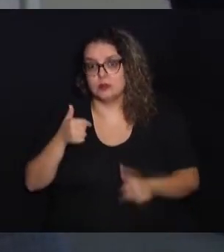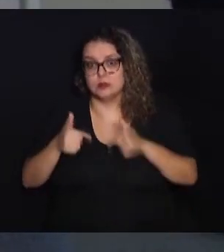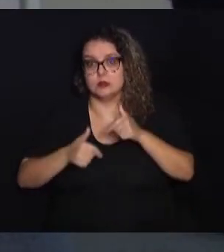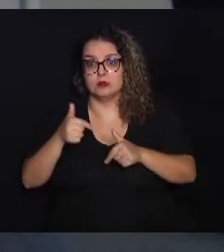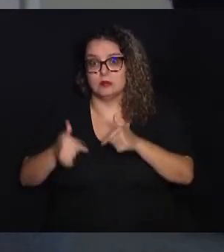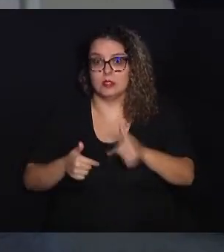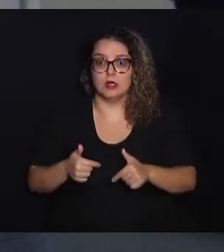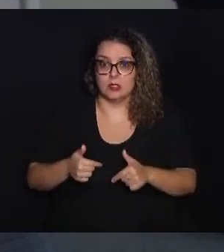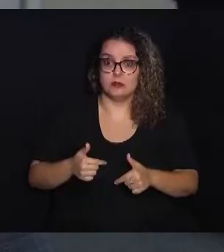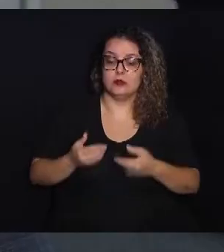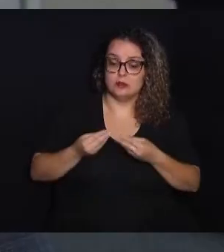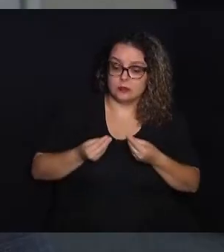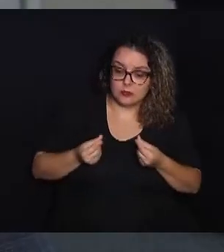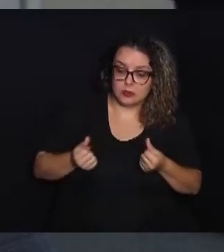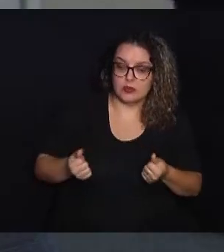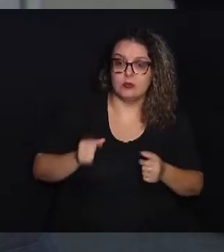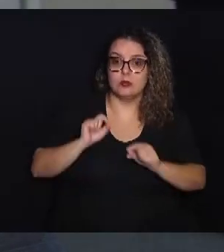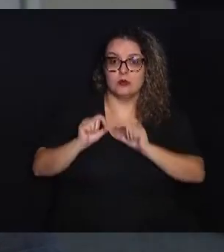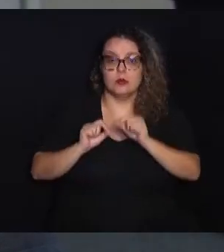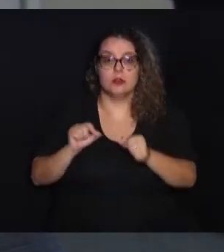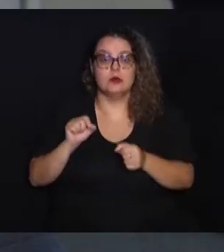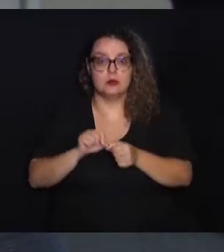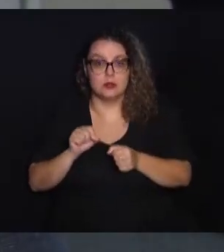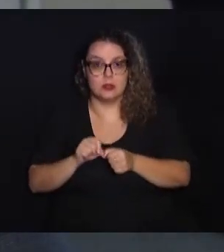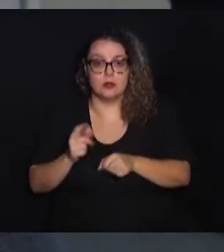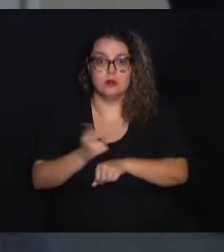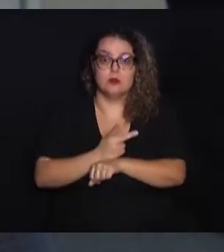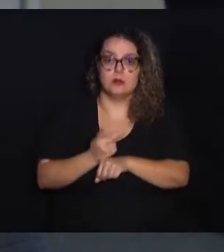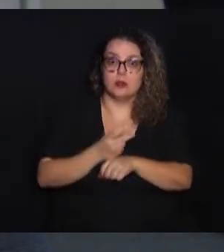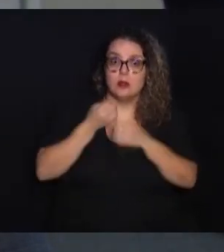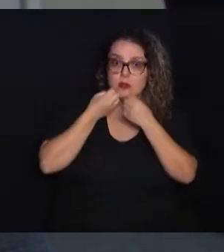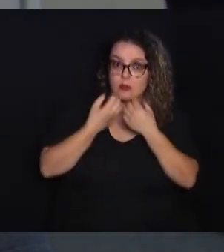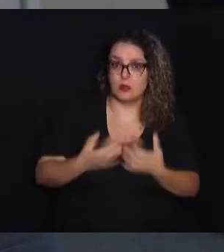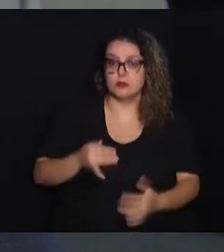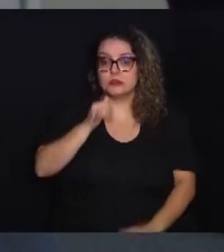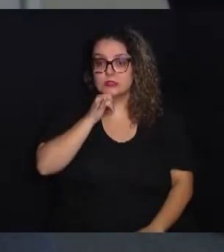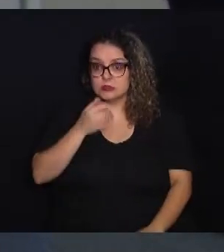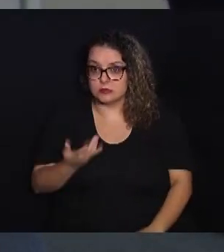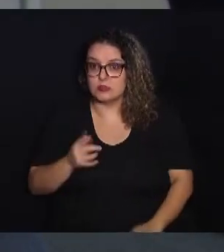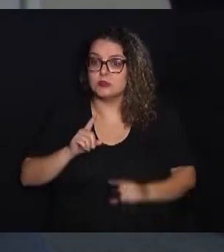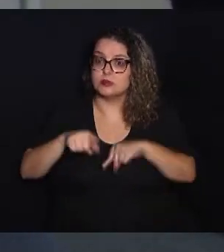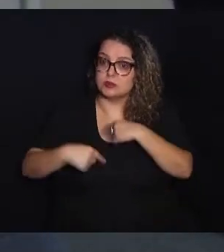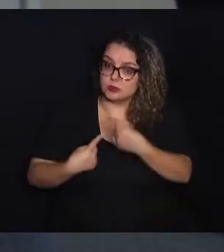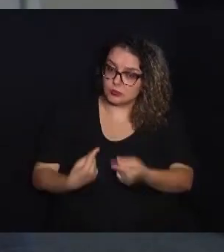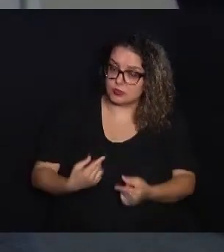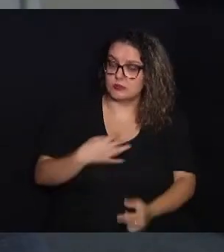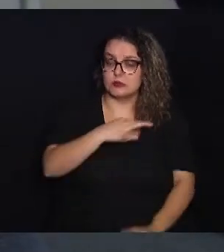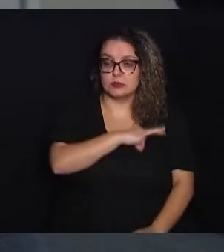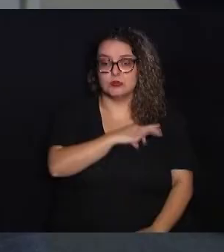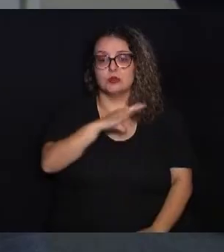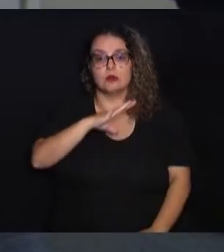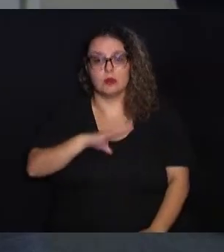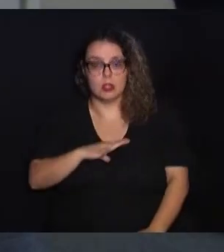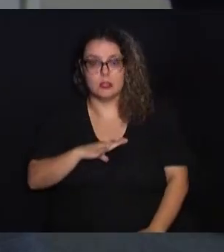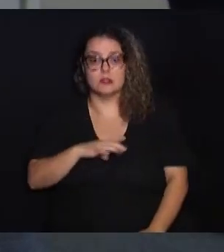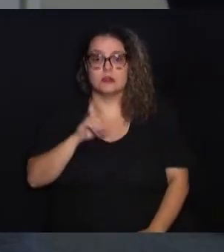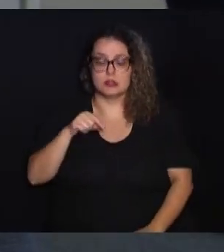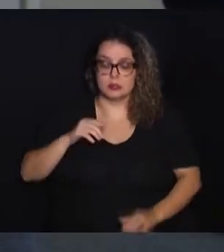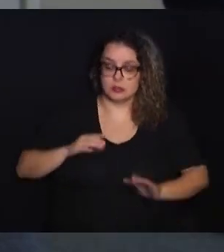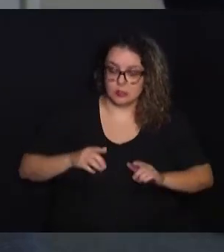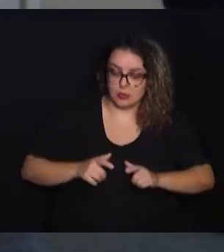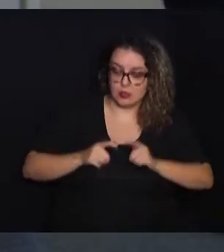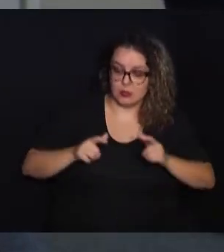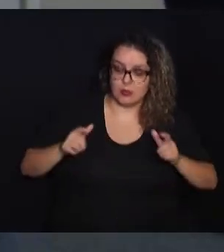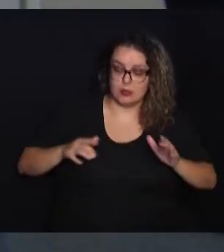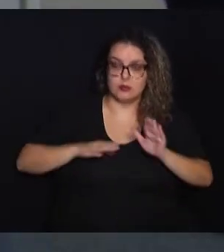para que a gente possa melhorar o nosso trabalho, aprimorar o que tem sido feito, buscar bons exemplos em outras